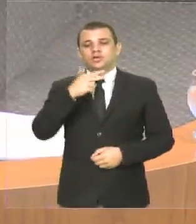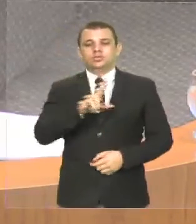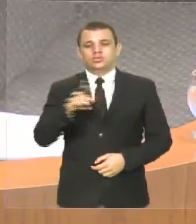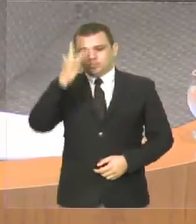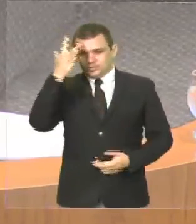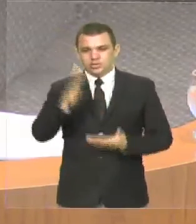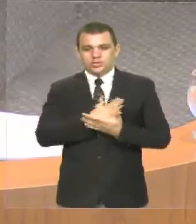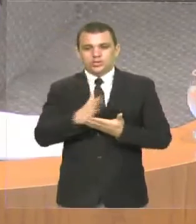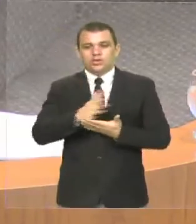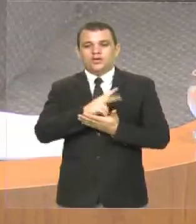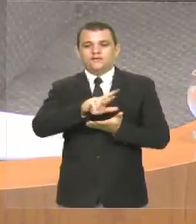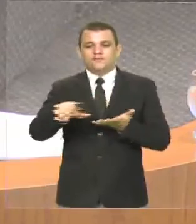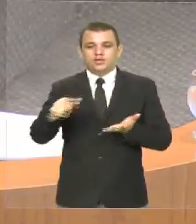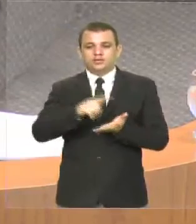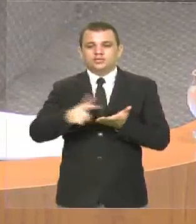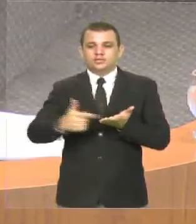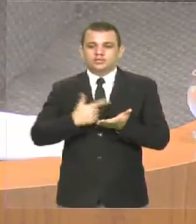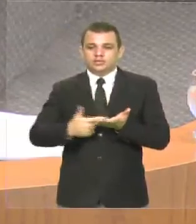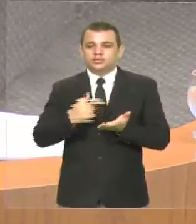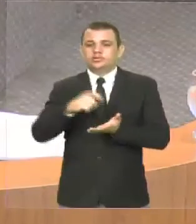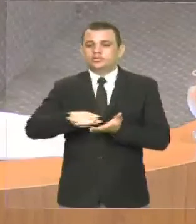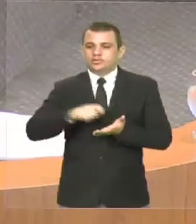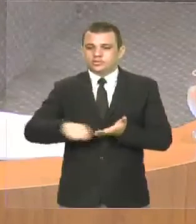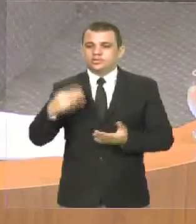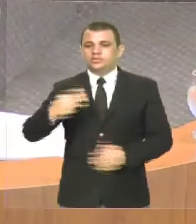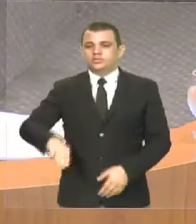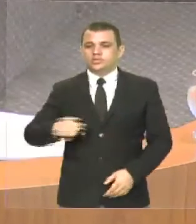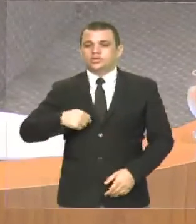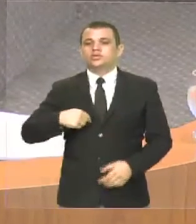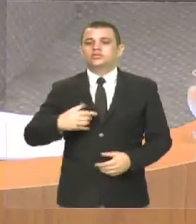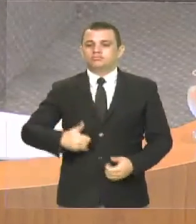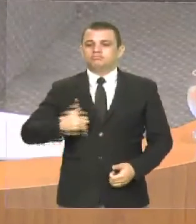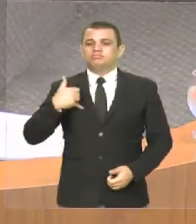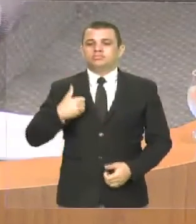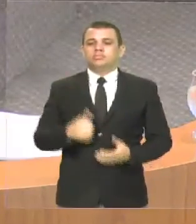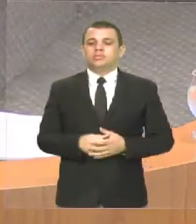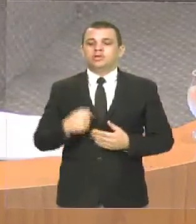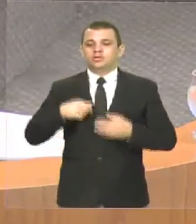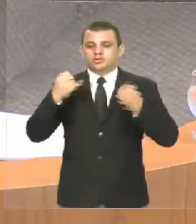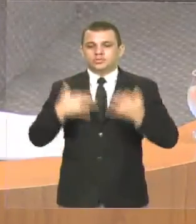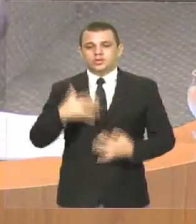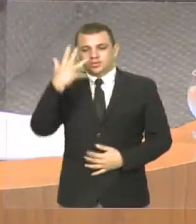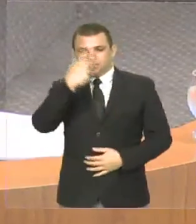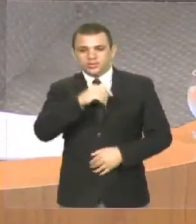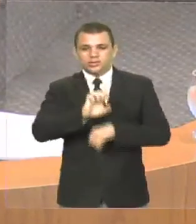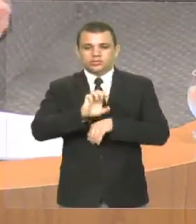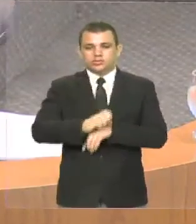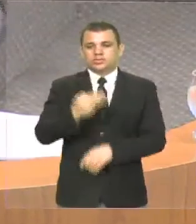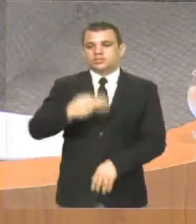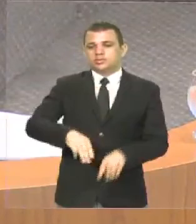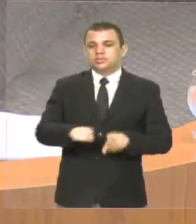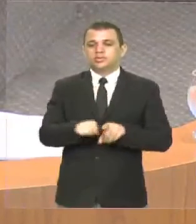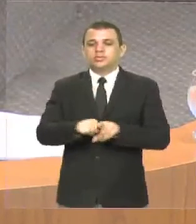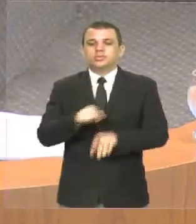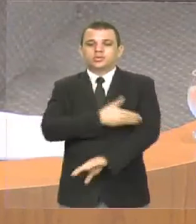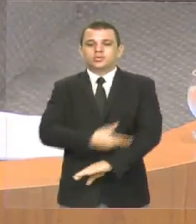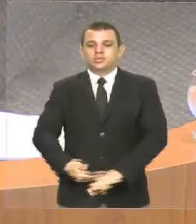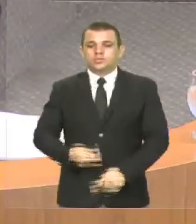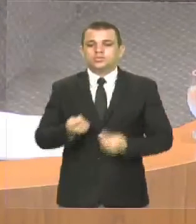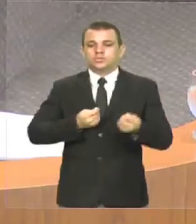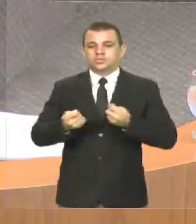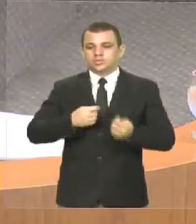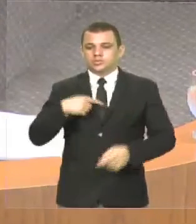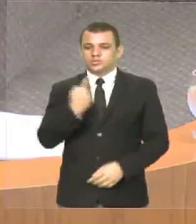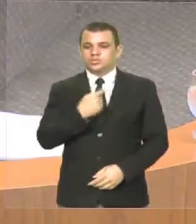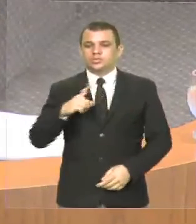nossas tradições de que nós tanto nos orgulhamos. Falei da beleza do nosso Estado, da tradição econômica que nós tivemos,